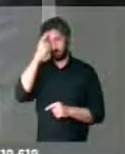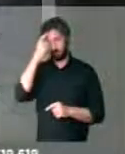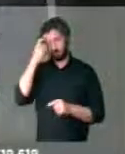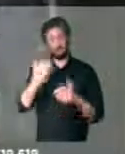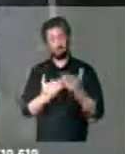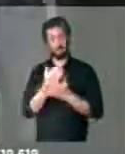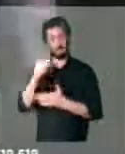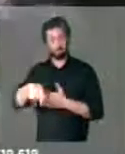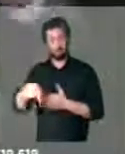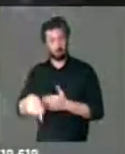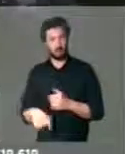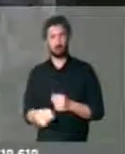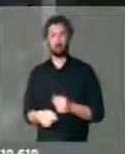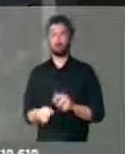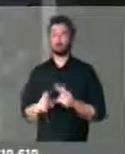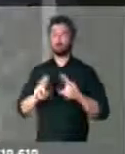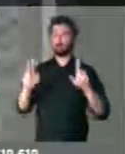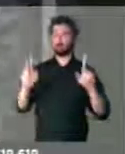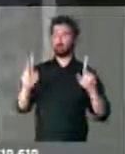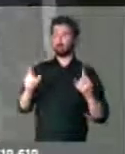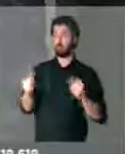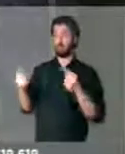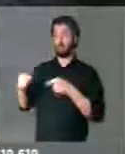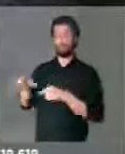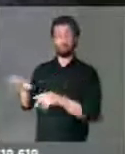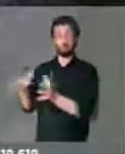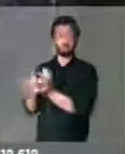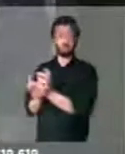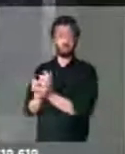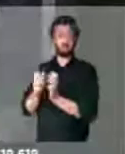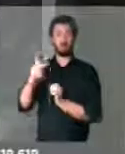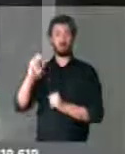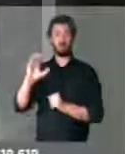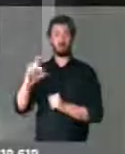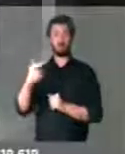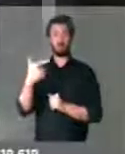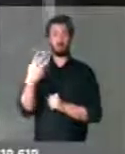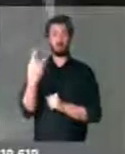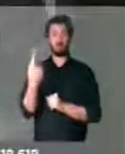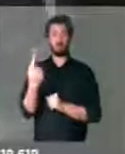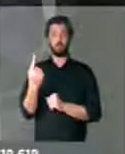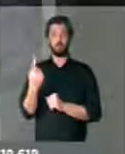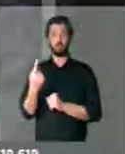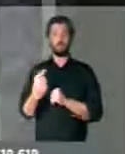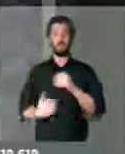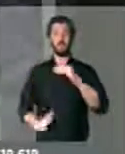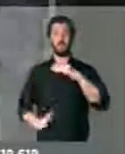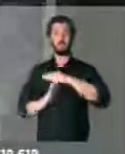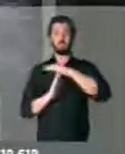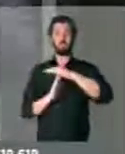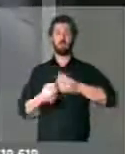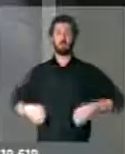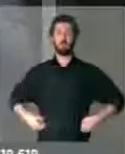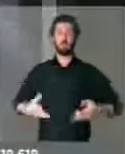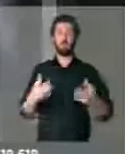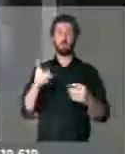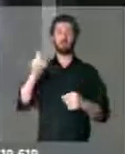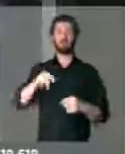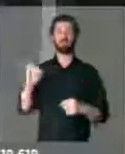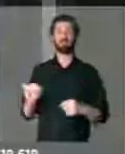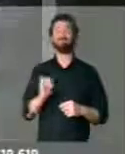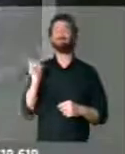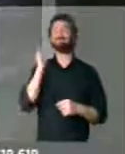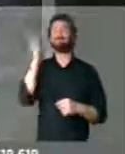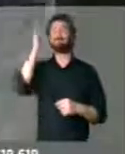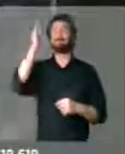aprovamos aqui, diferente do discurso da oposição, a PEC 241, a PEC que limita os gastos, que é de